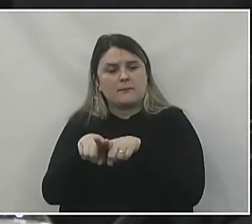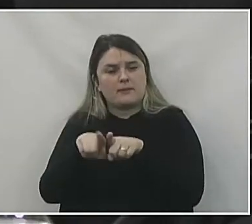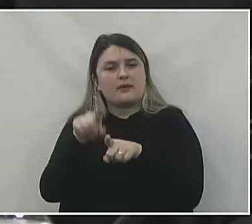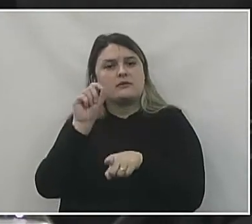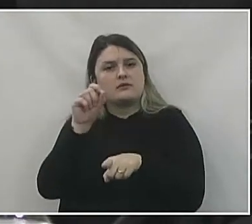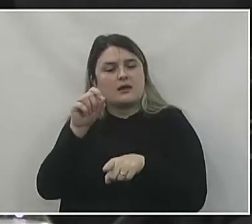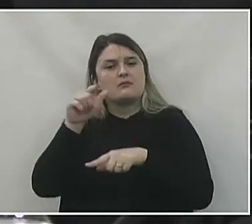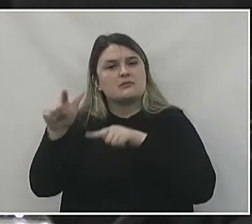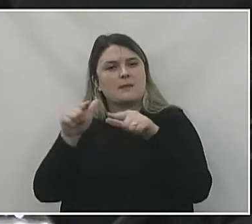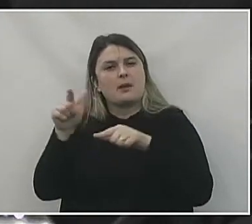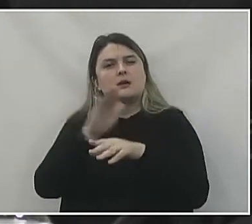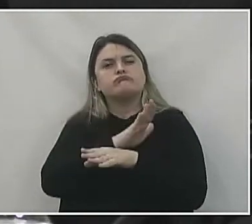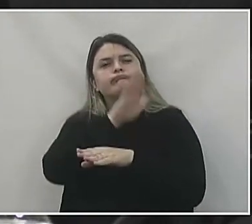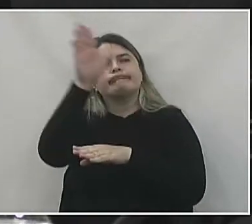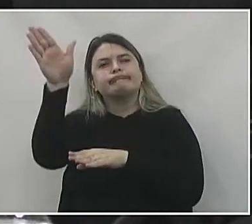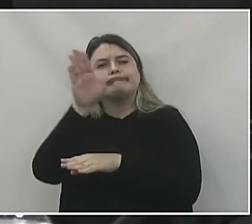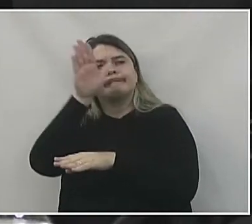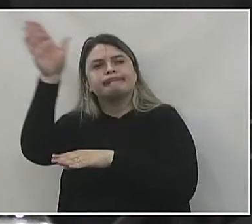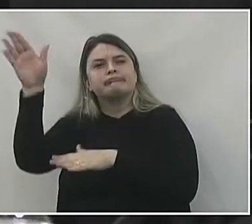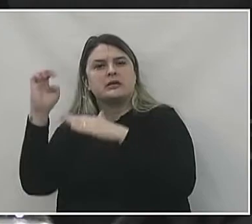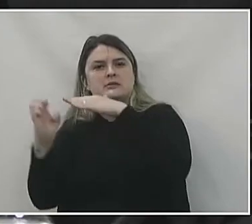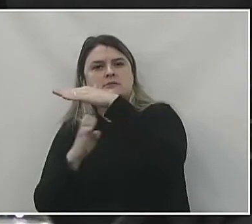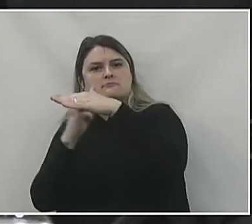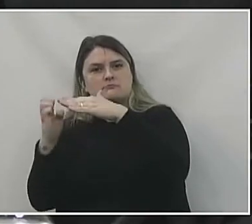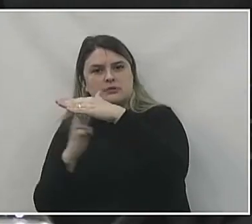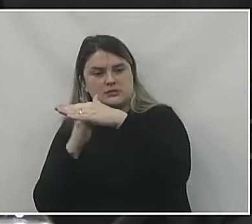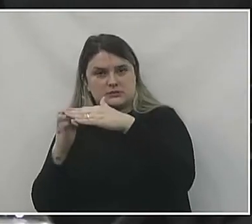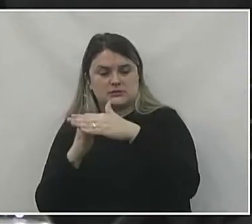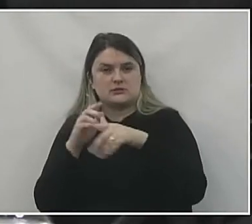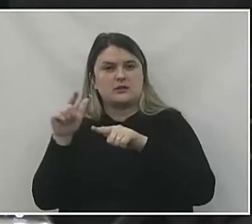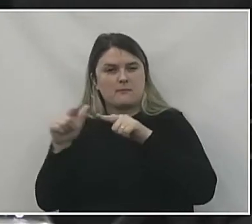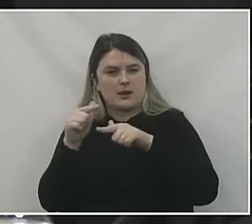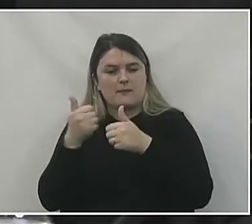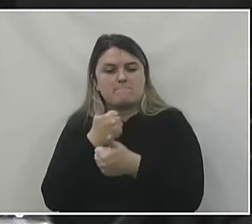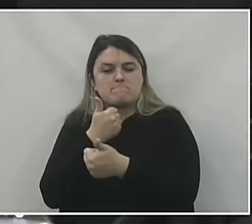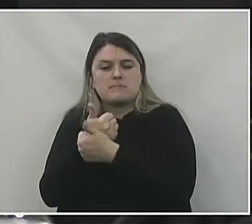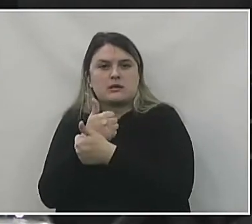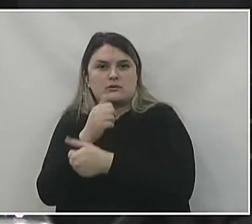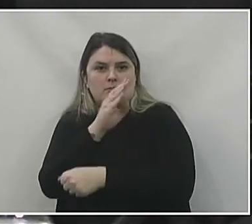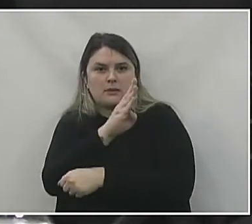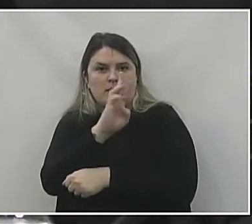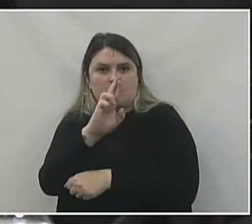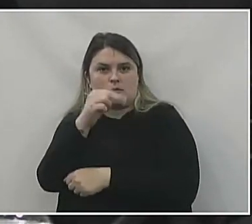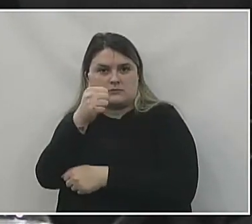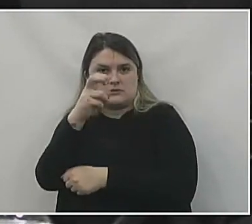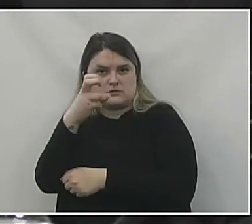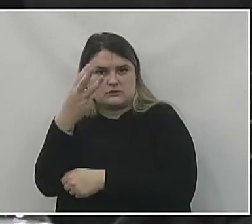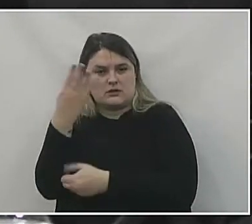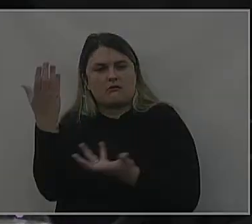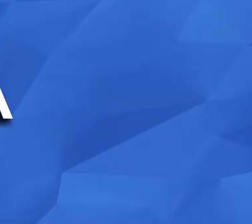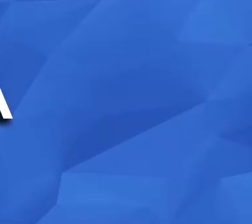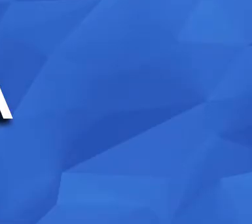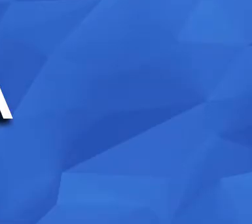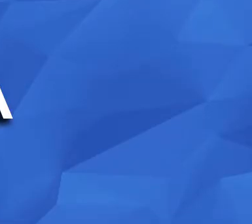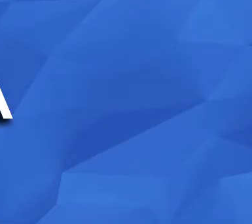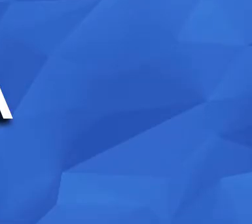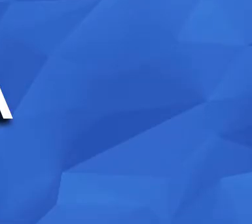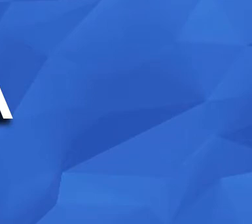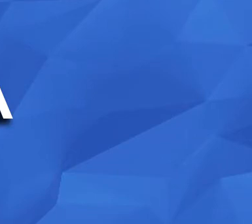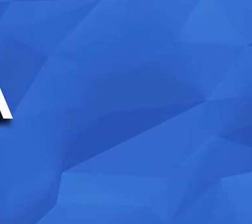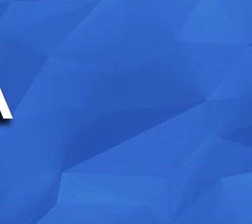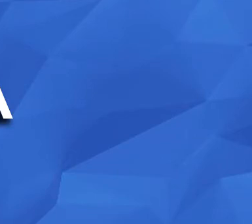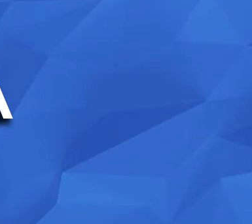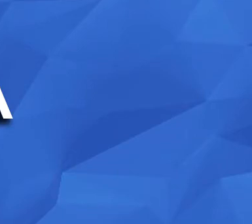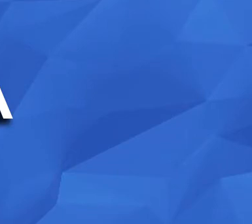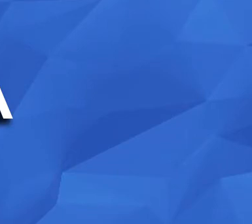colaboradores de União da Vitória trabalha nas empresas que ficaram As Margens da br-153 então deixa aqui mas agora cimentos nessa noite